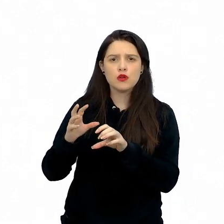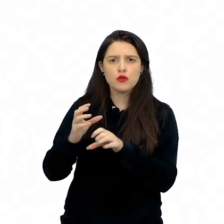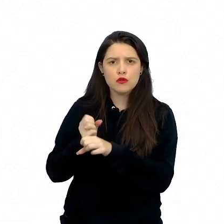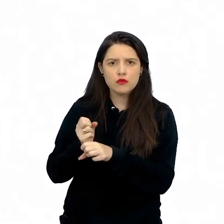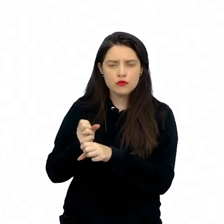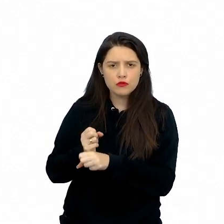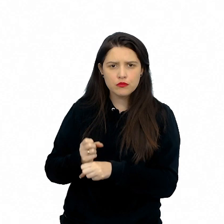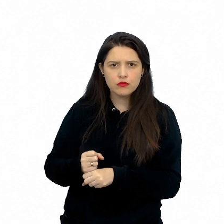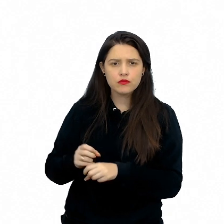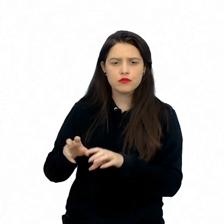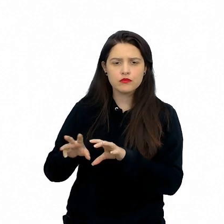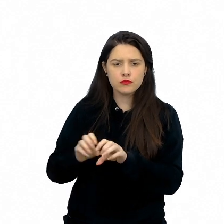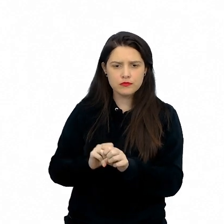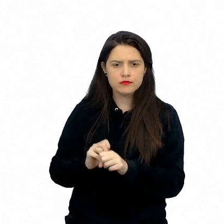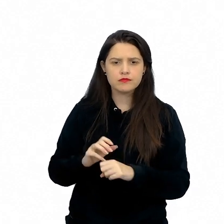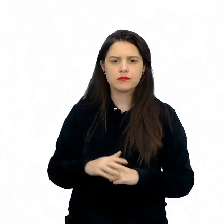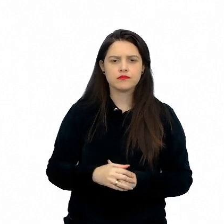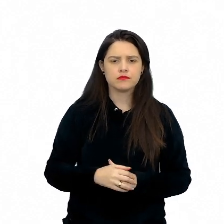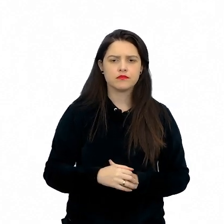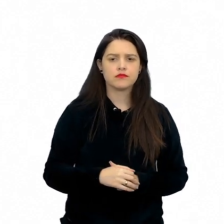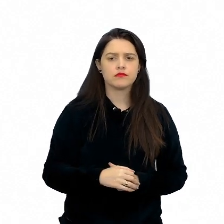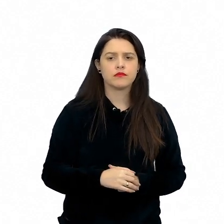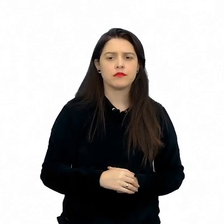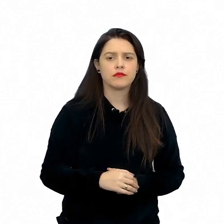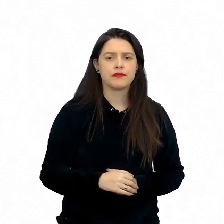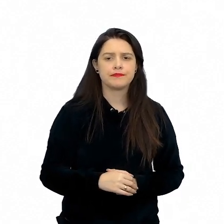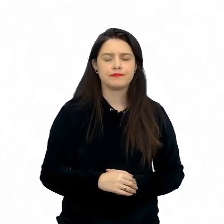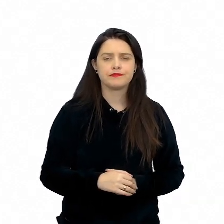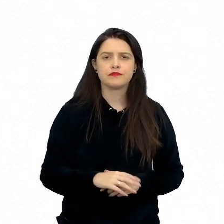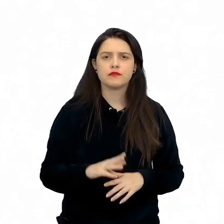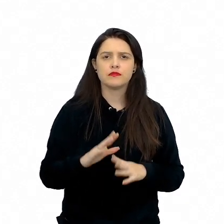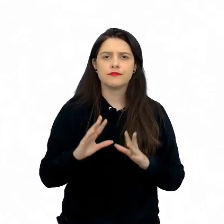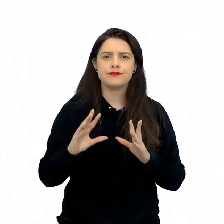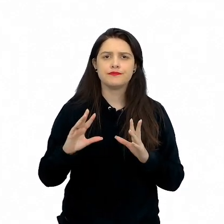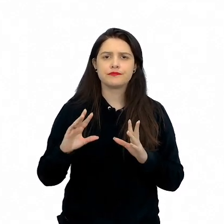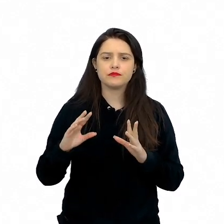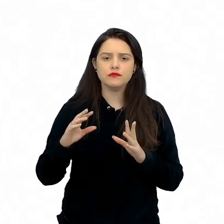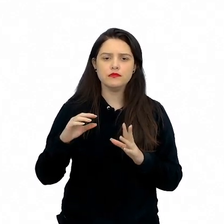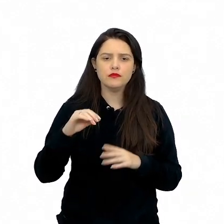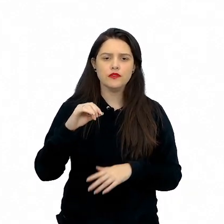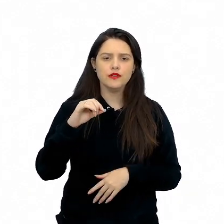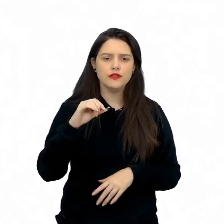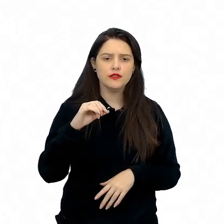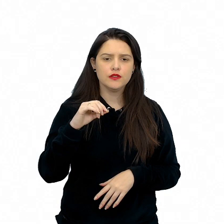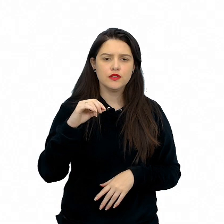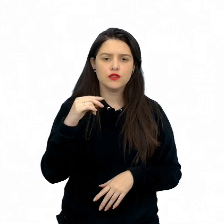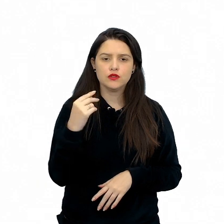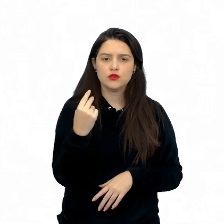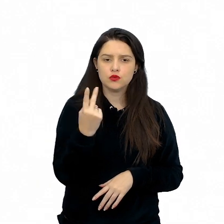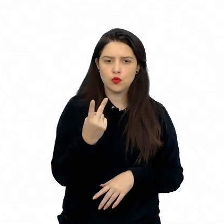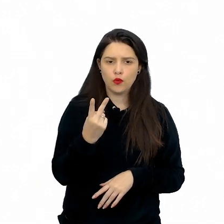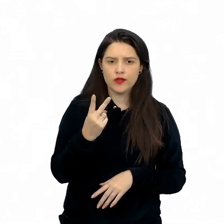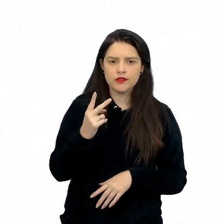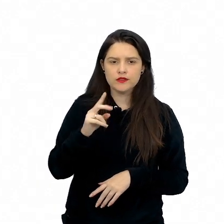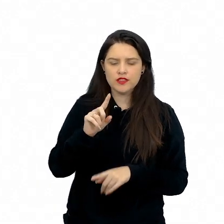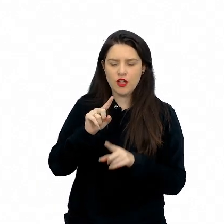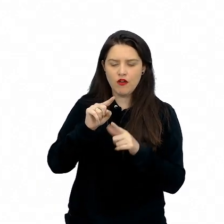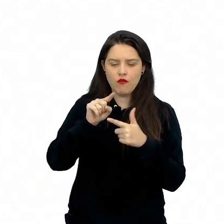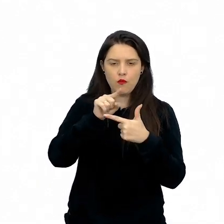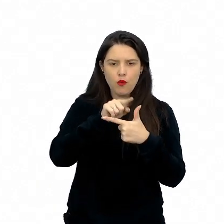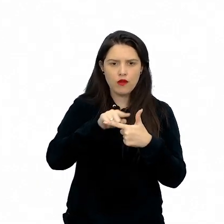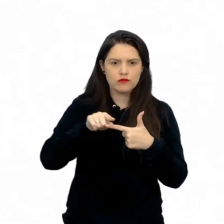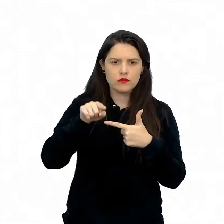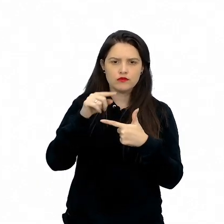triângulo retângulo. Então, 2 raiz de 21, que é o lado do VM, mais